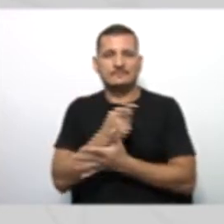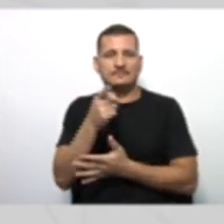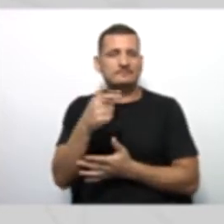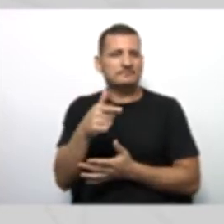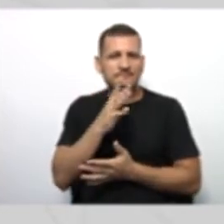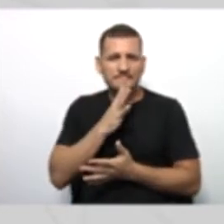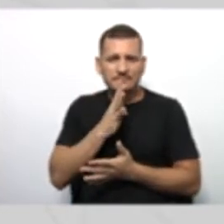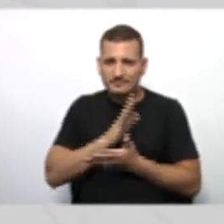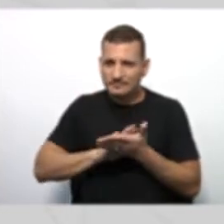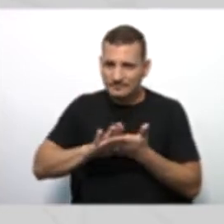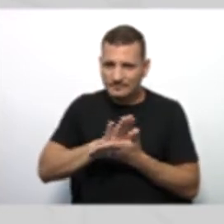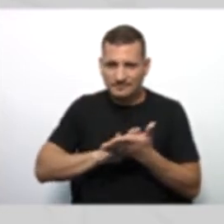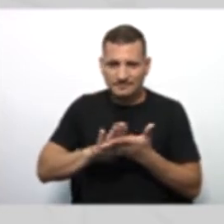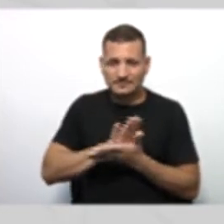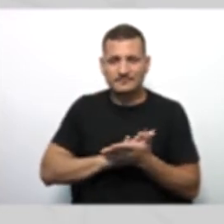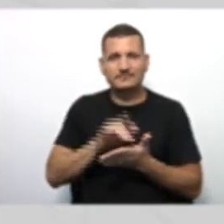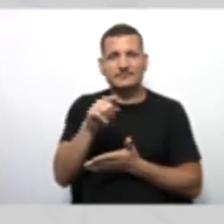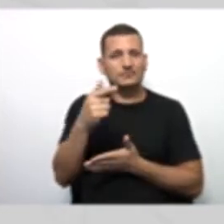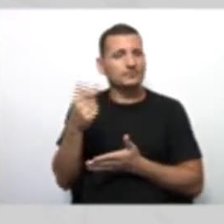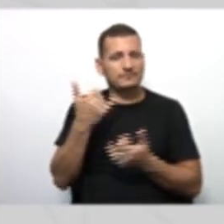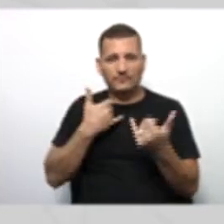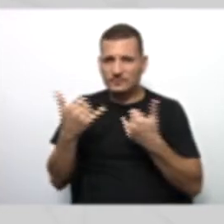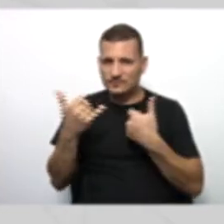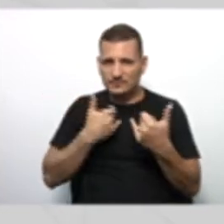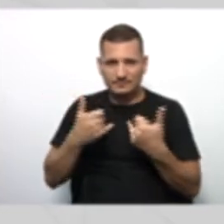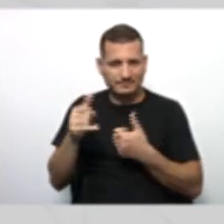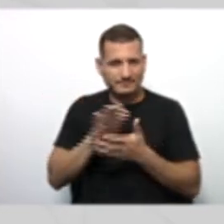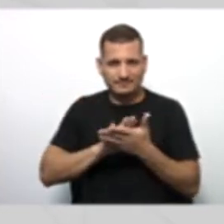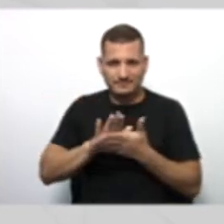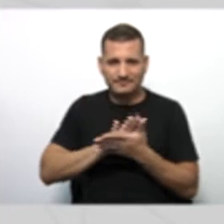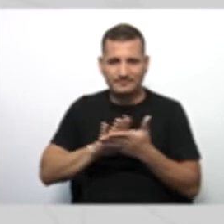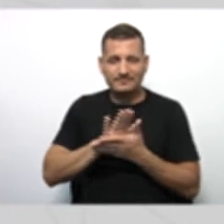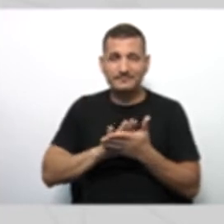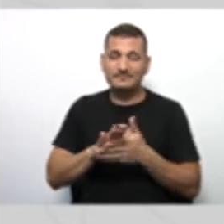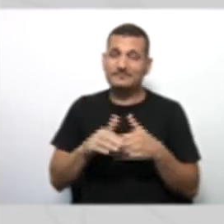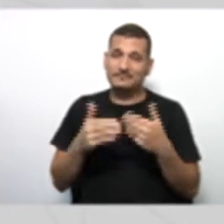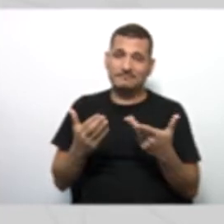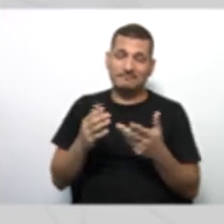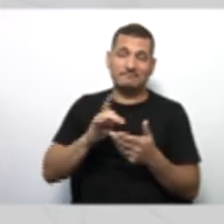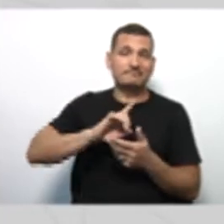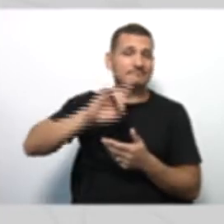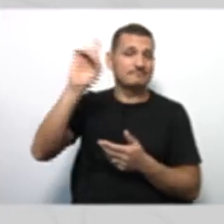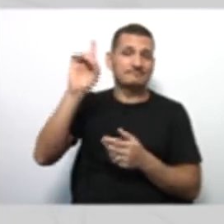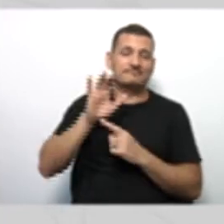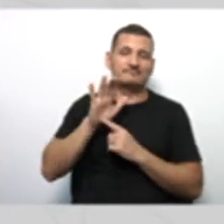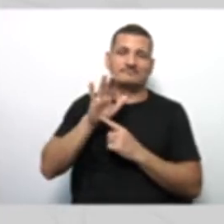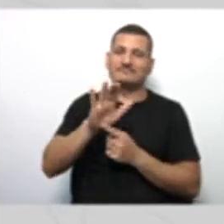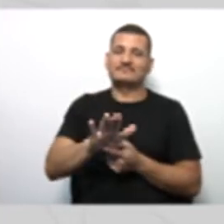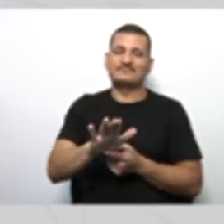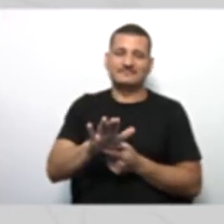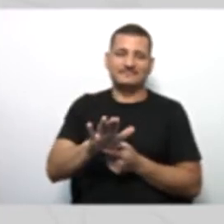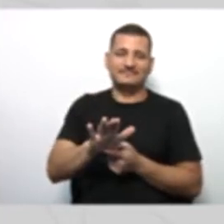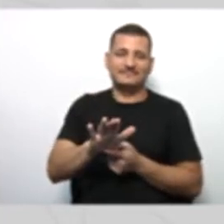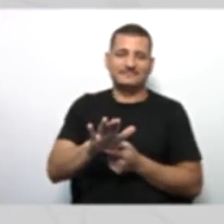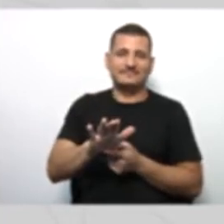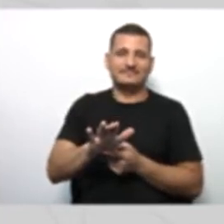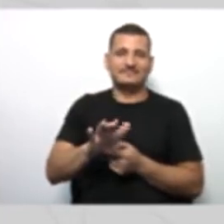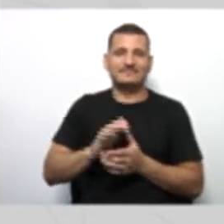de nada, você não tem informações. Então, meu amigo, ajuda do mestre maior para que você possa